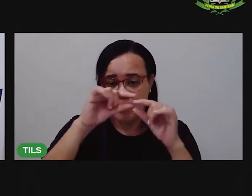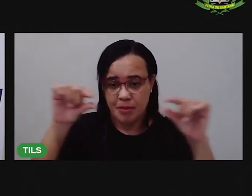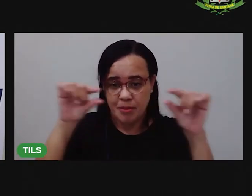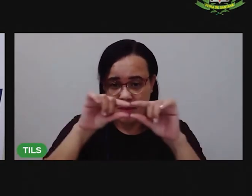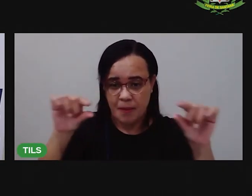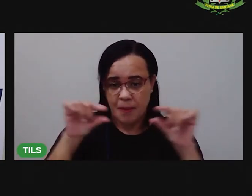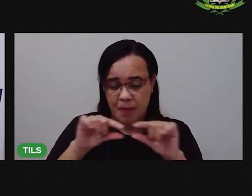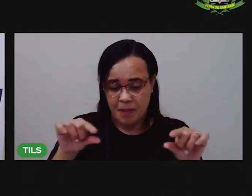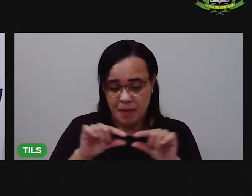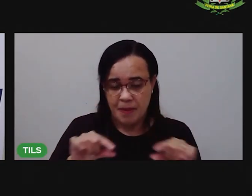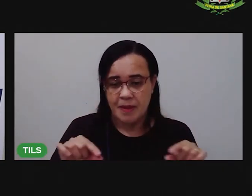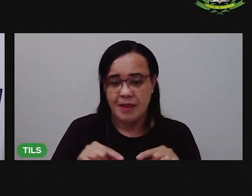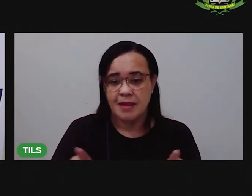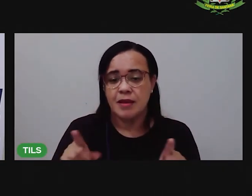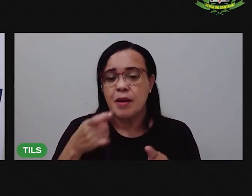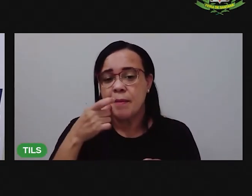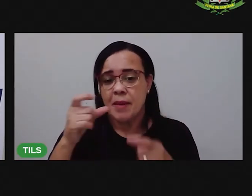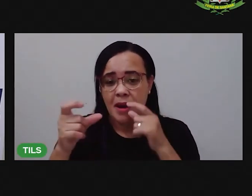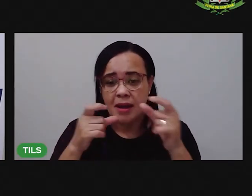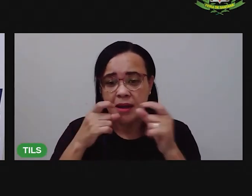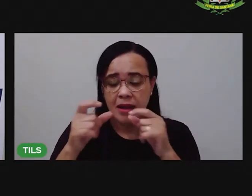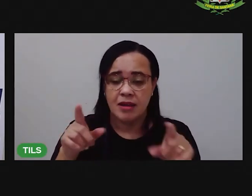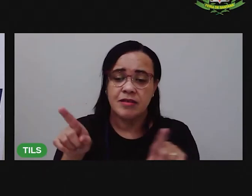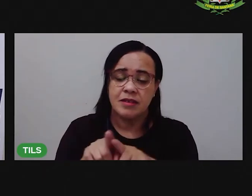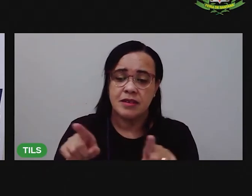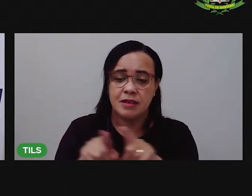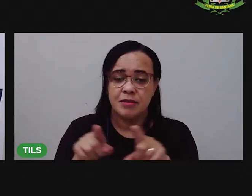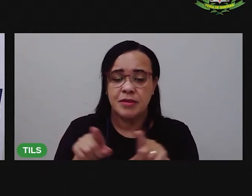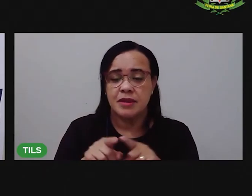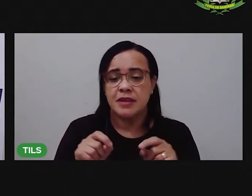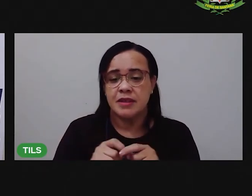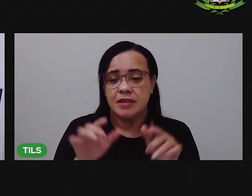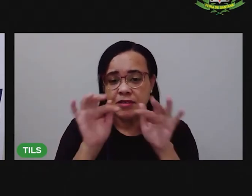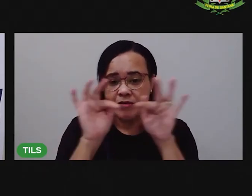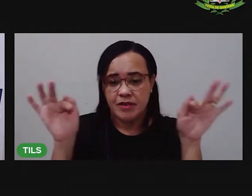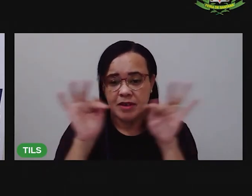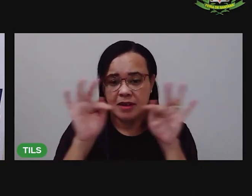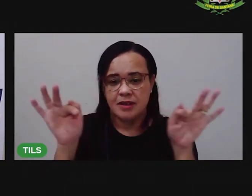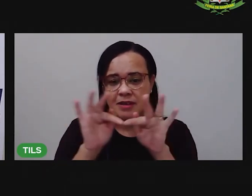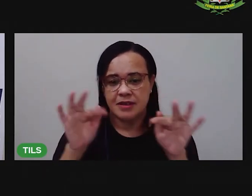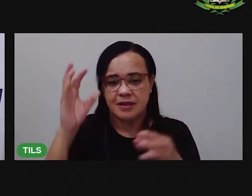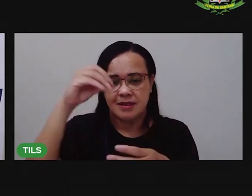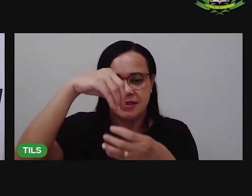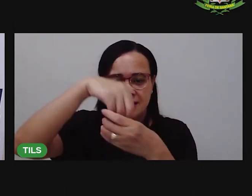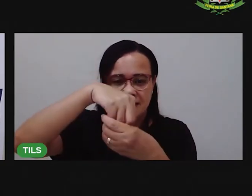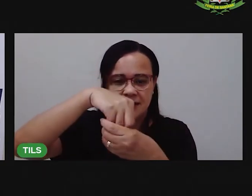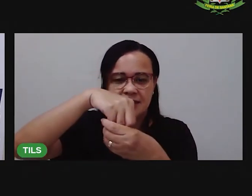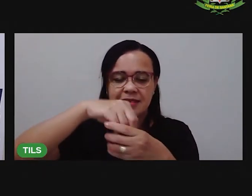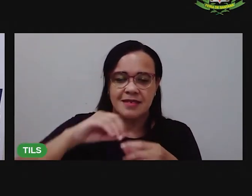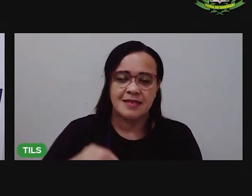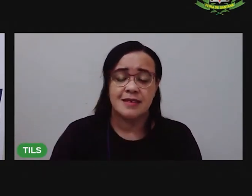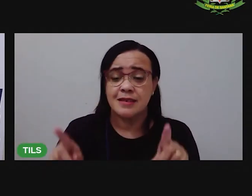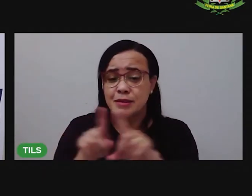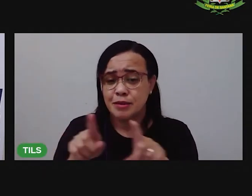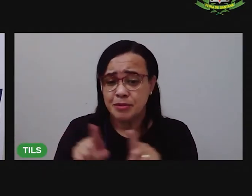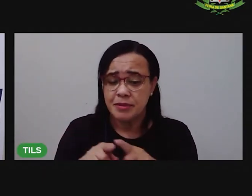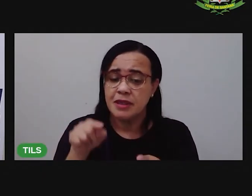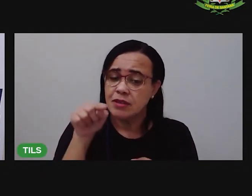alguns versos tinha apenas a palavra. Aprendemos também a escrever